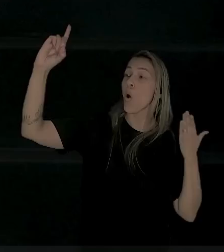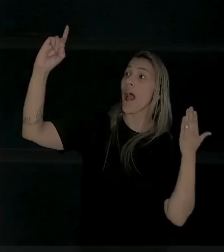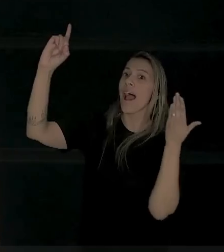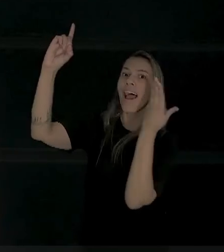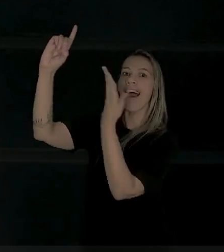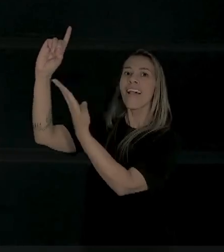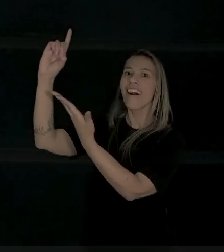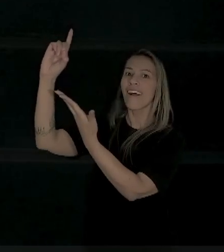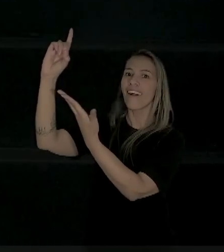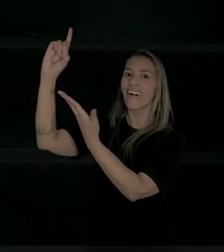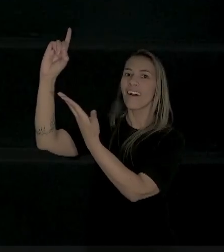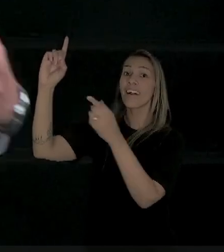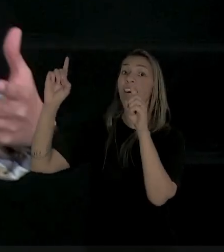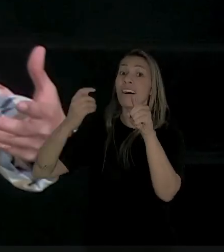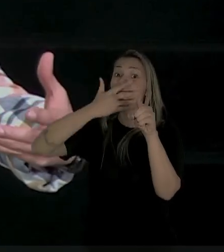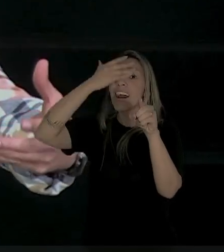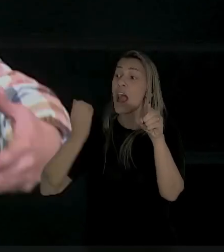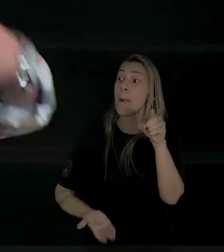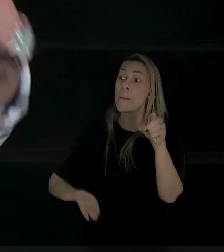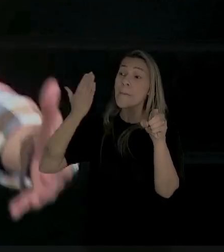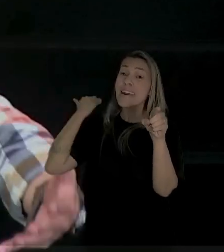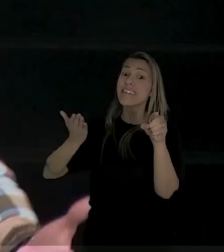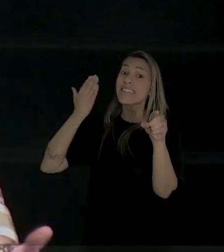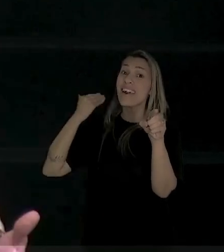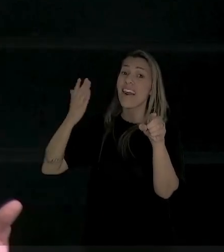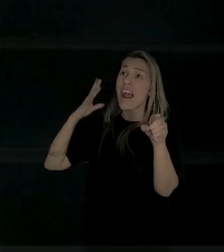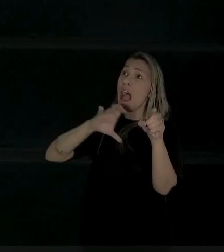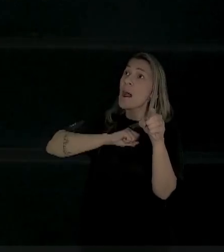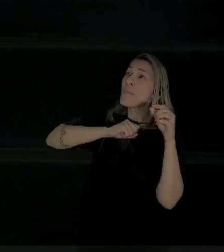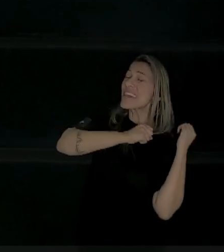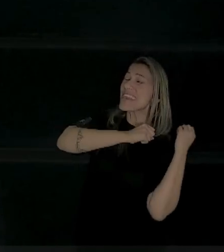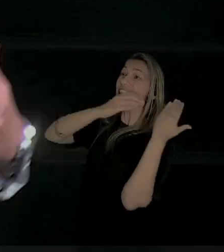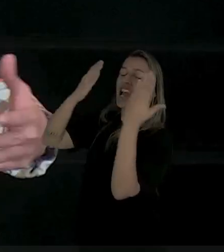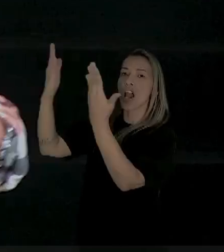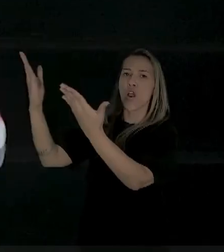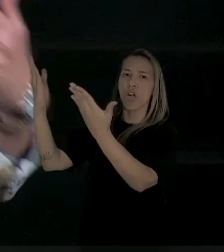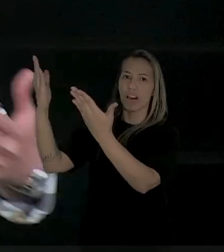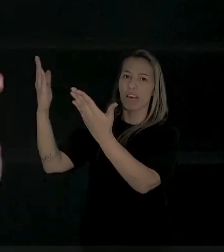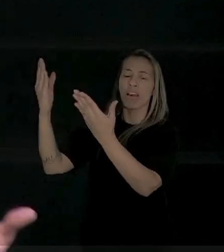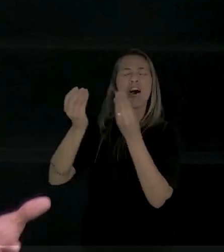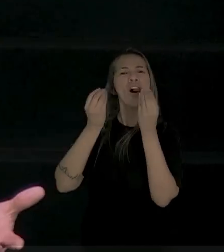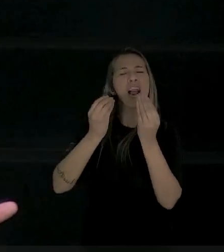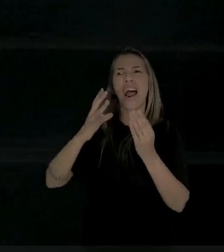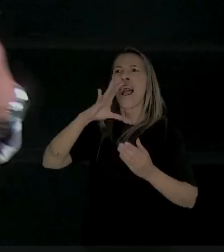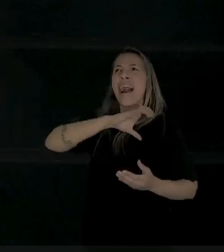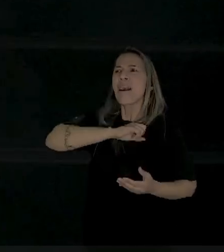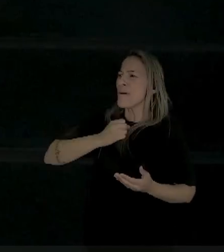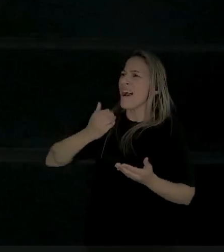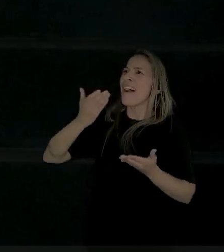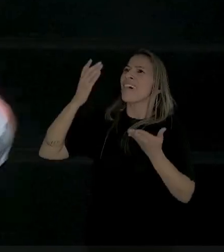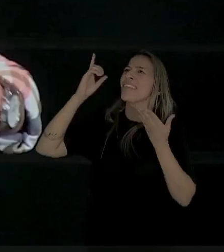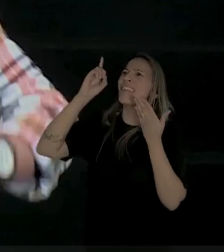Nova criatura é deixar o passado, e novo nascimento é amar o que Deus ama. Como é que eu posso amar a Deus e não amar o que Ele ama e o que Deus